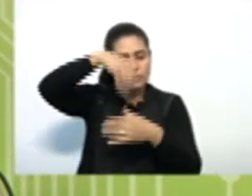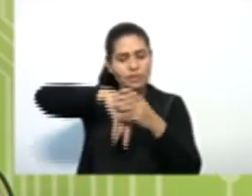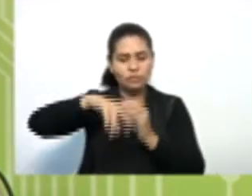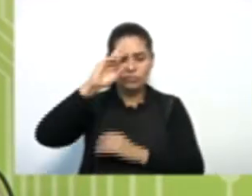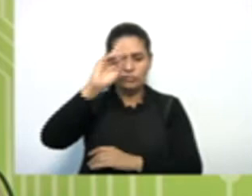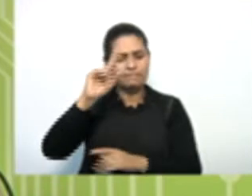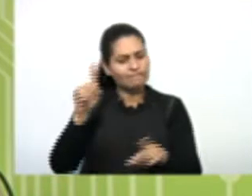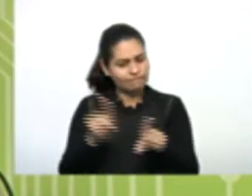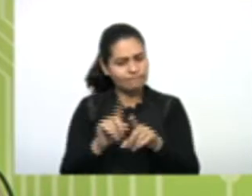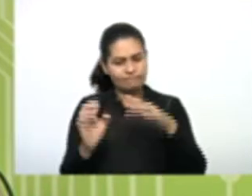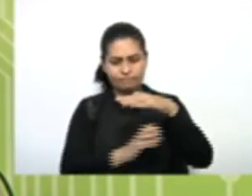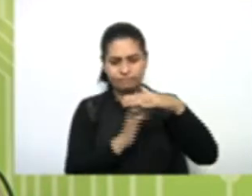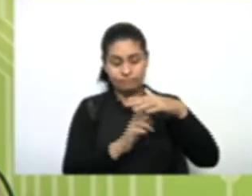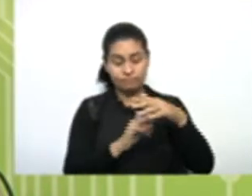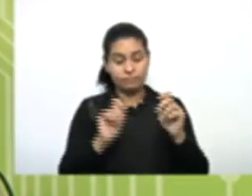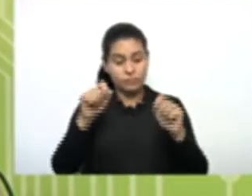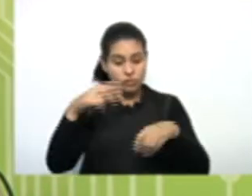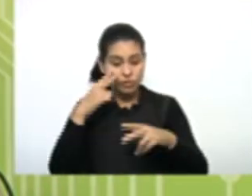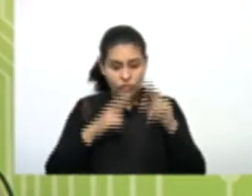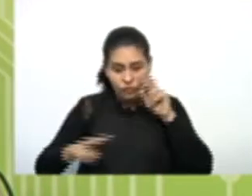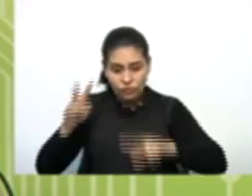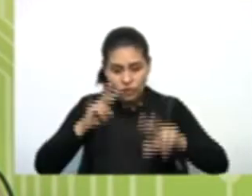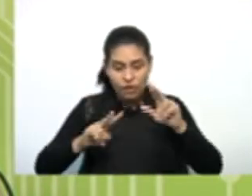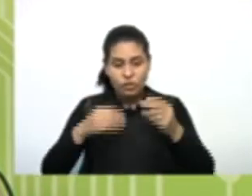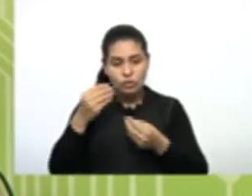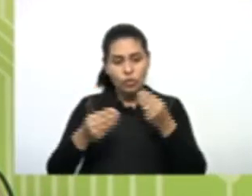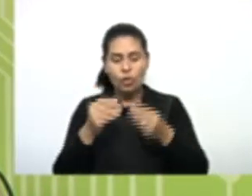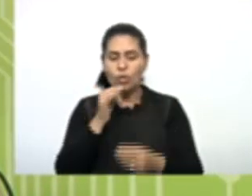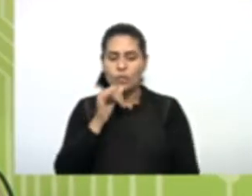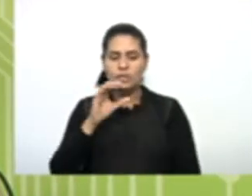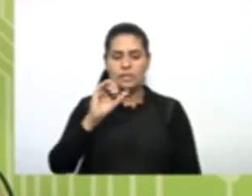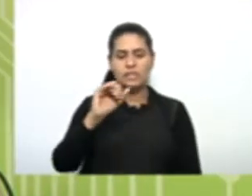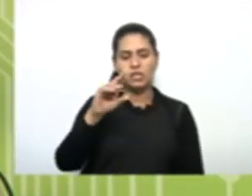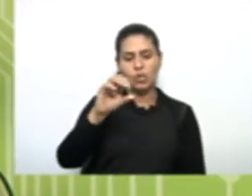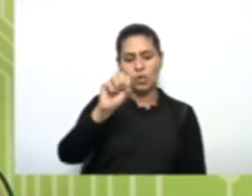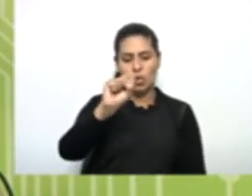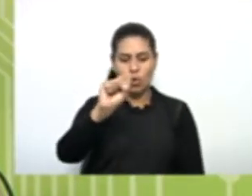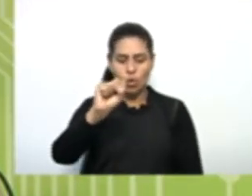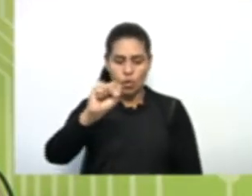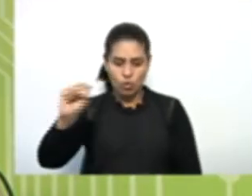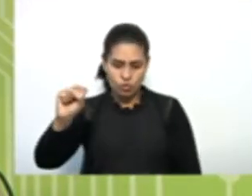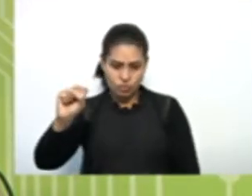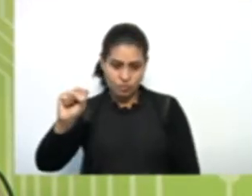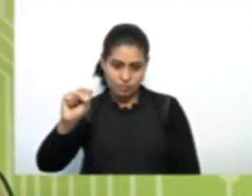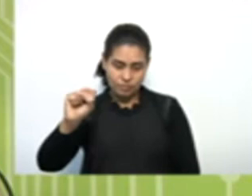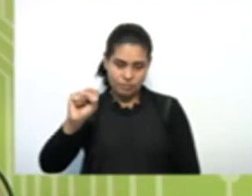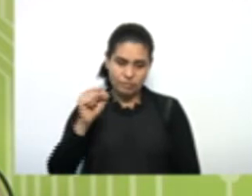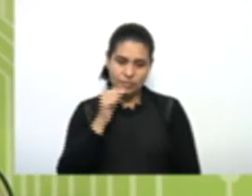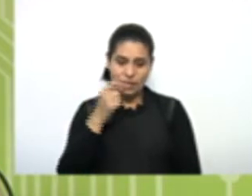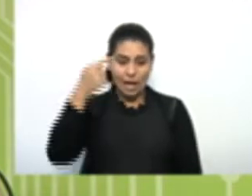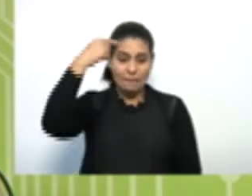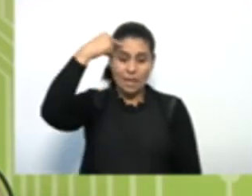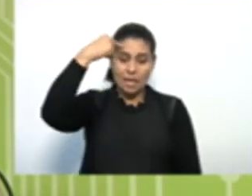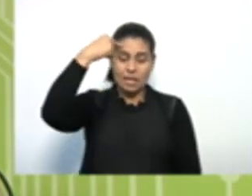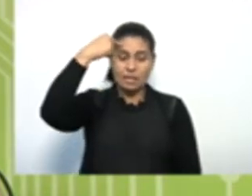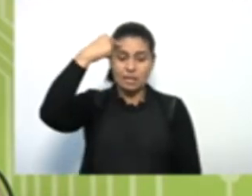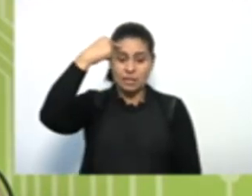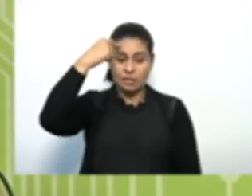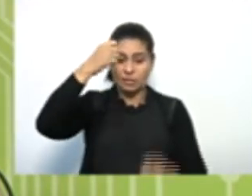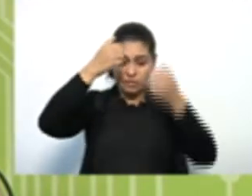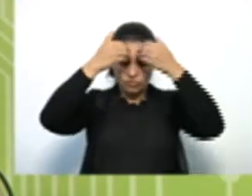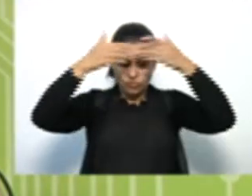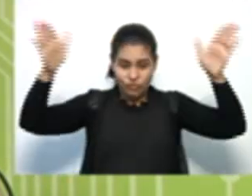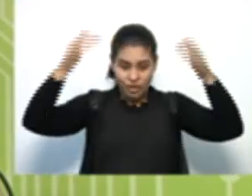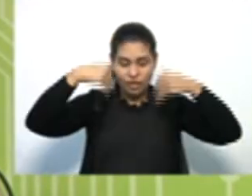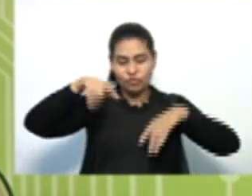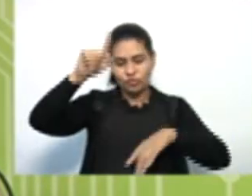dessa empresa. A gente pode ver isso na forma, por exemplo, dos CEOs, né, que é uma sigla para dizer esses cabeças que vão ser os